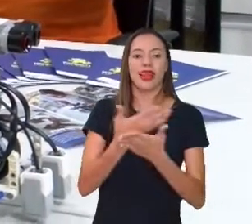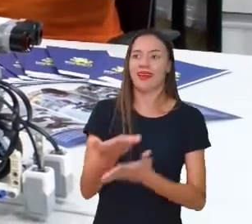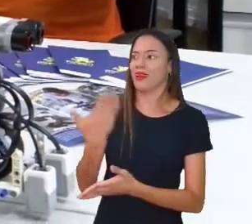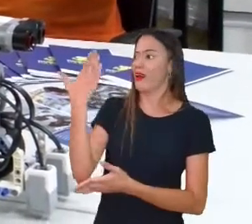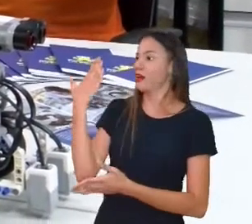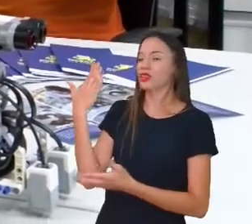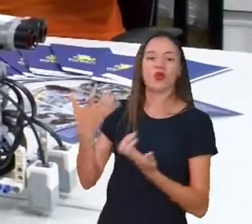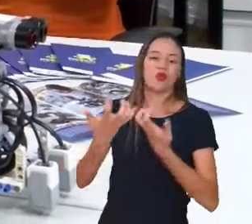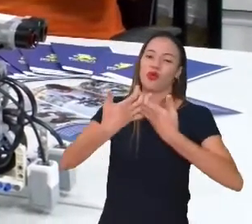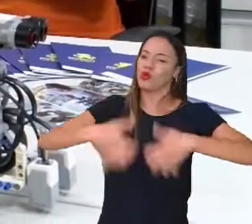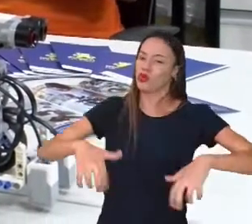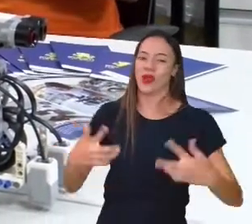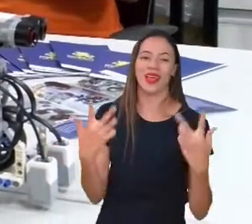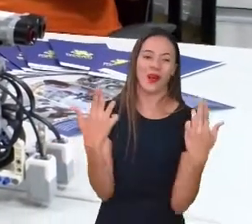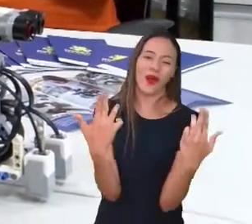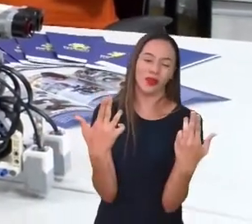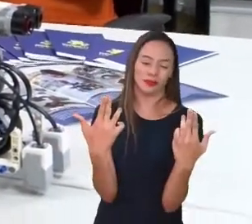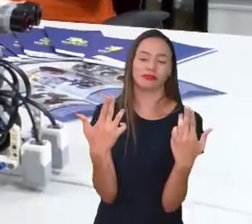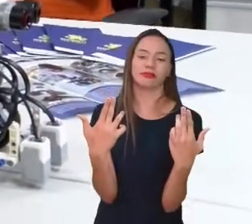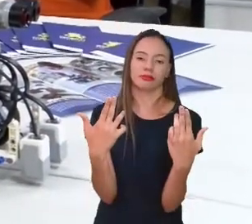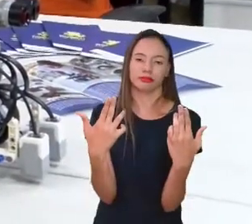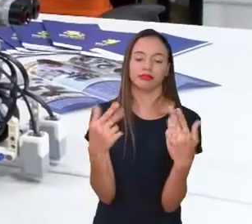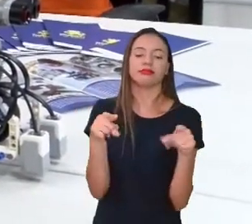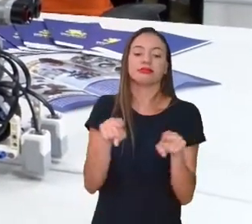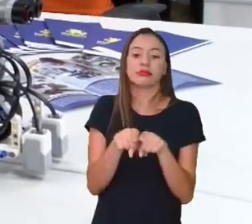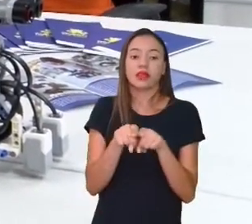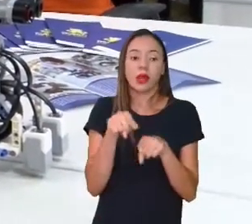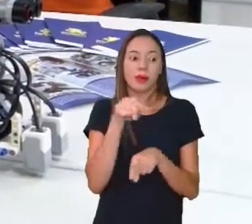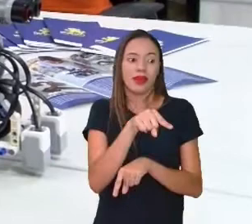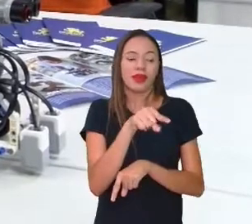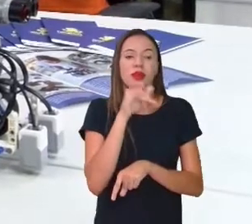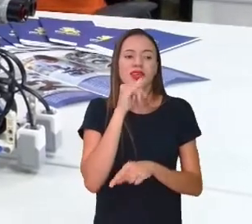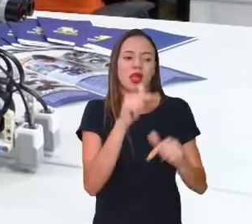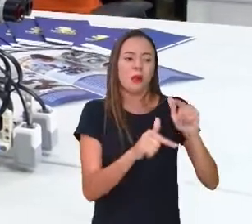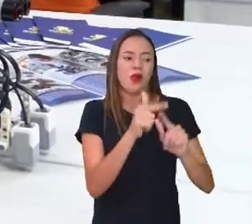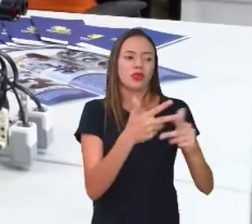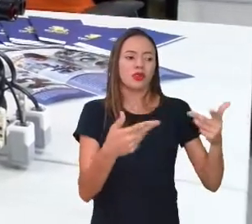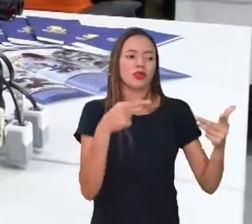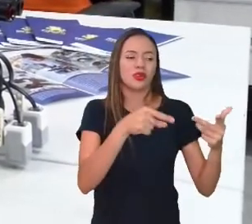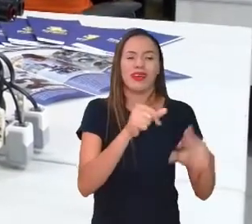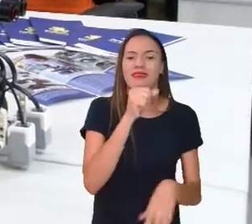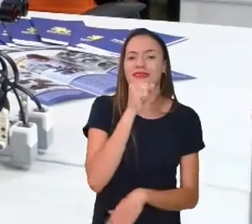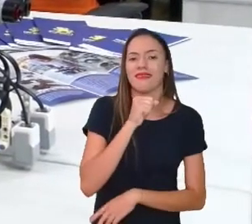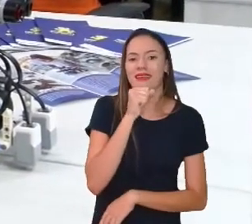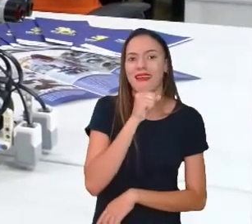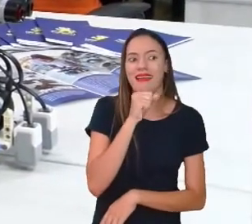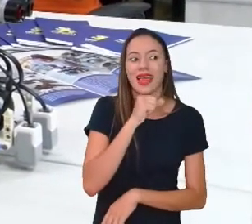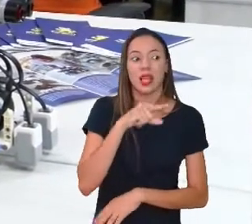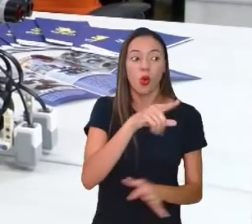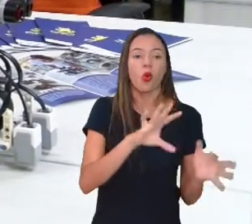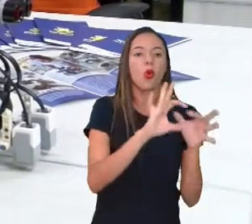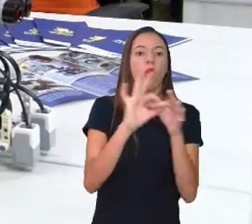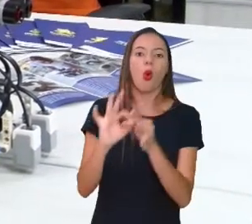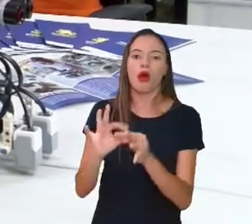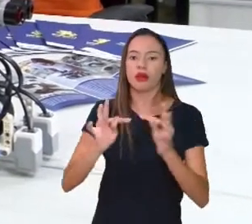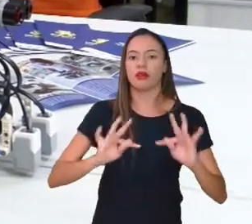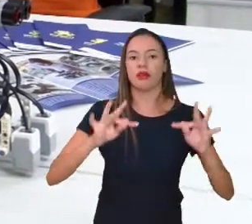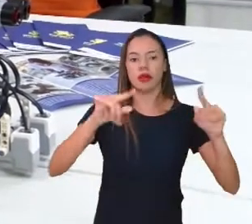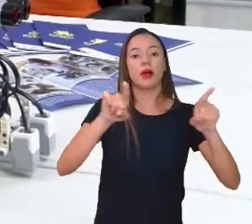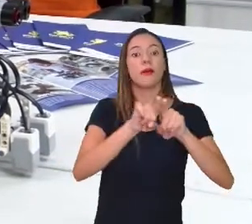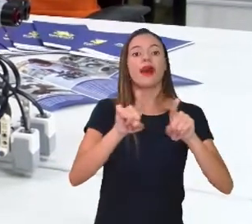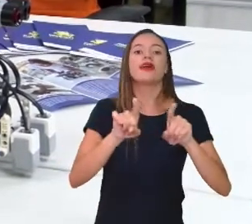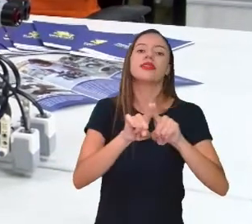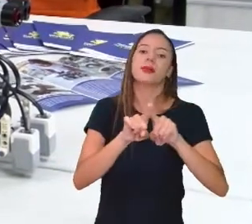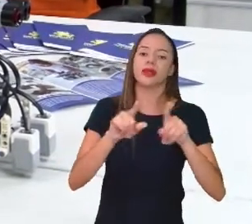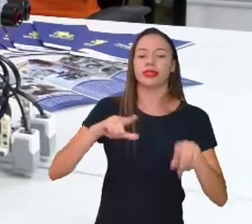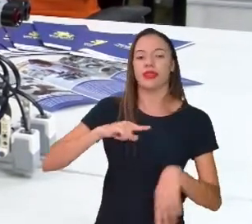os dois lados aí, né? Existe essa coisa de ele estar defasado tecnologicamente, mas existe também a questão da obsolescência programada.